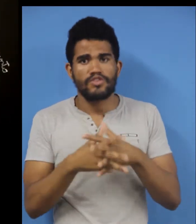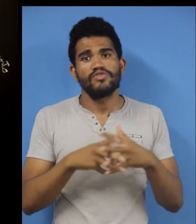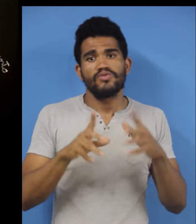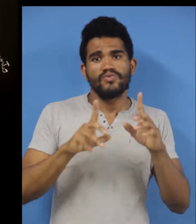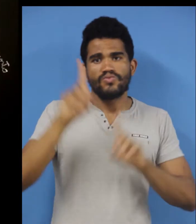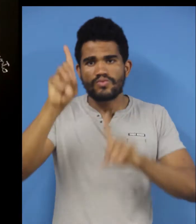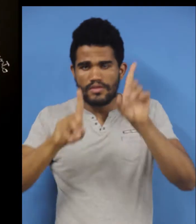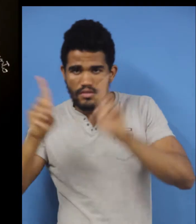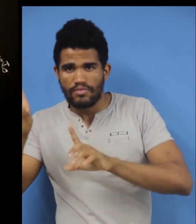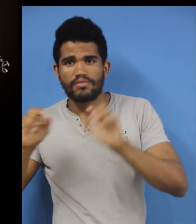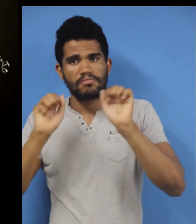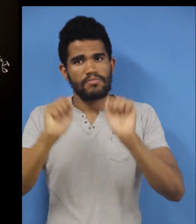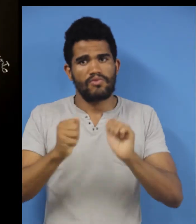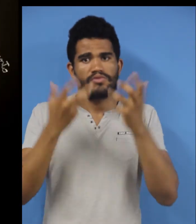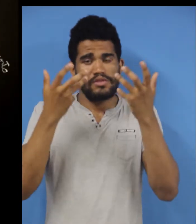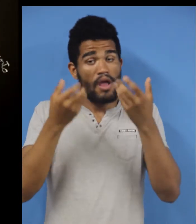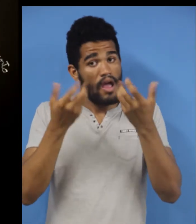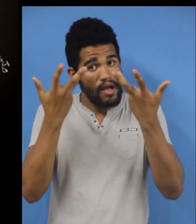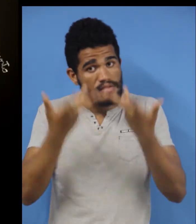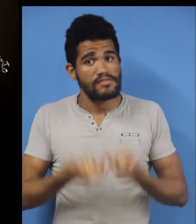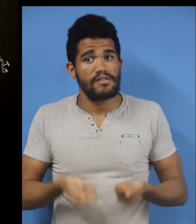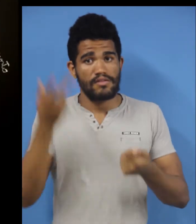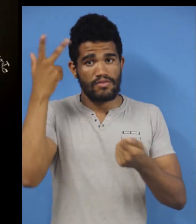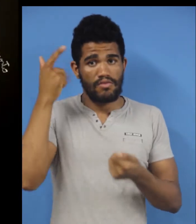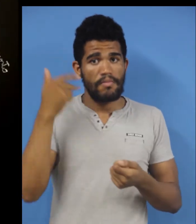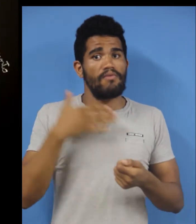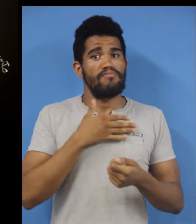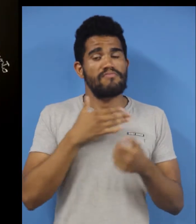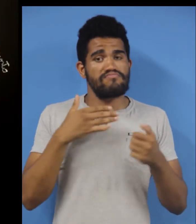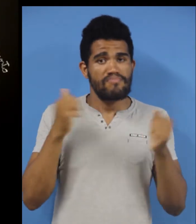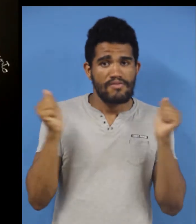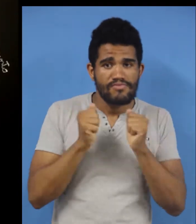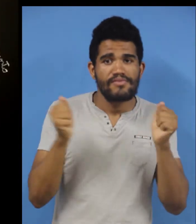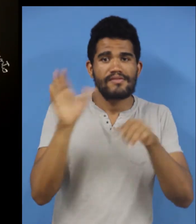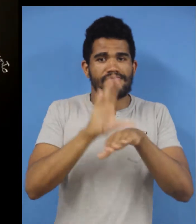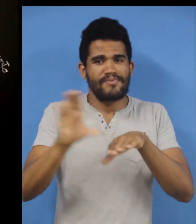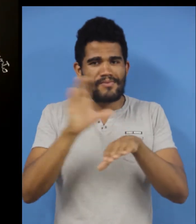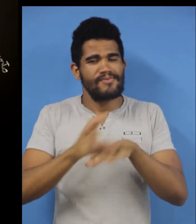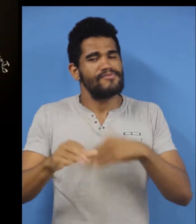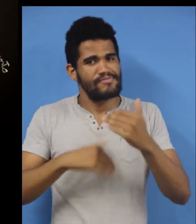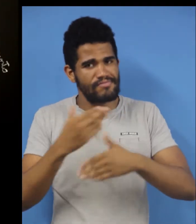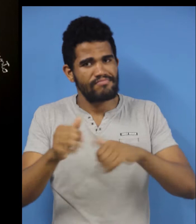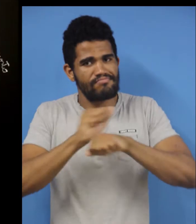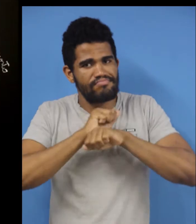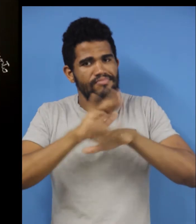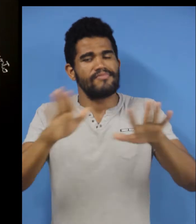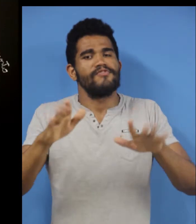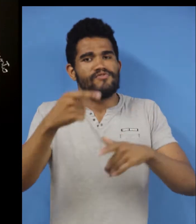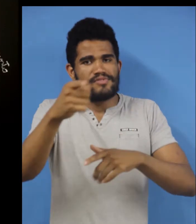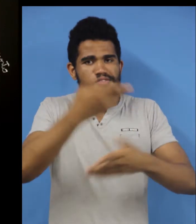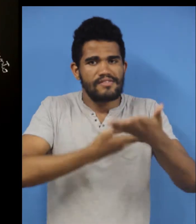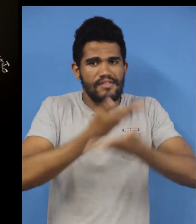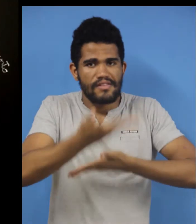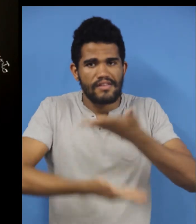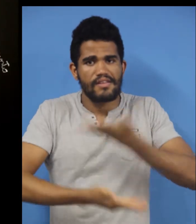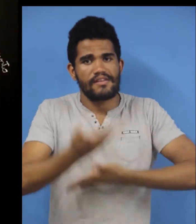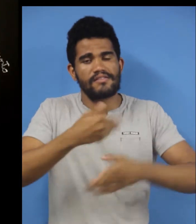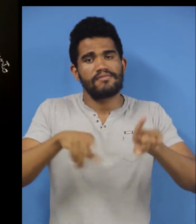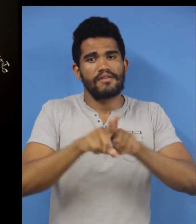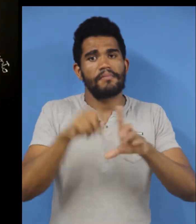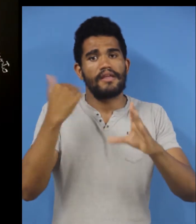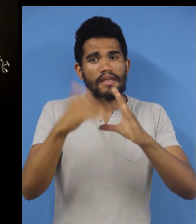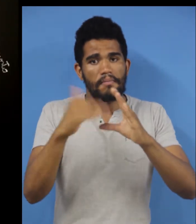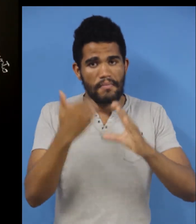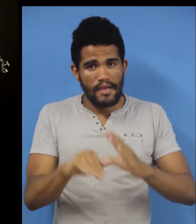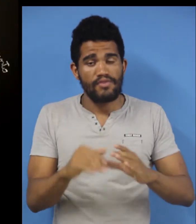questionamentos, sugestões também são sempre muito bem-vindas. Eu tô adorando a repercussão do curso, a forma da interação de vocês, os e-mails que